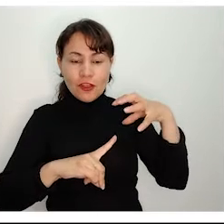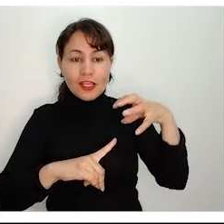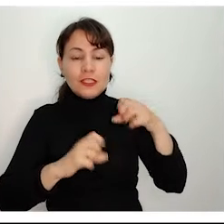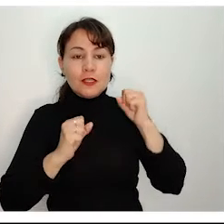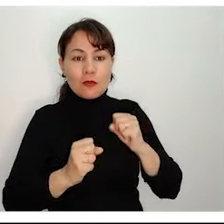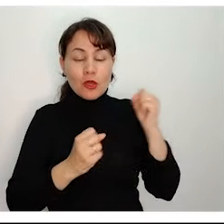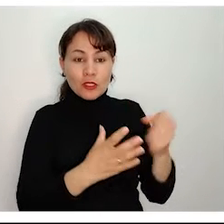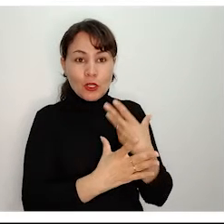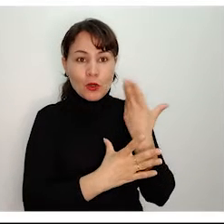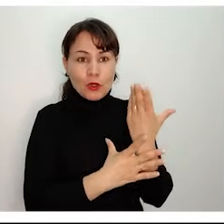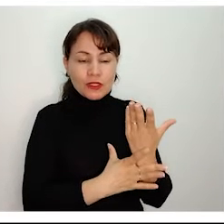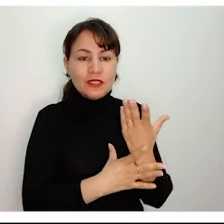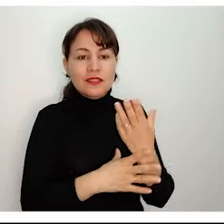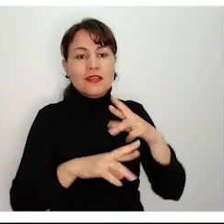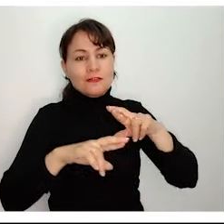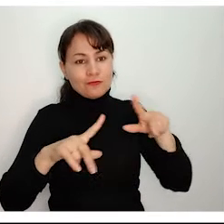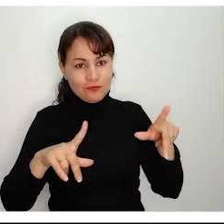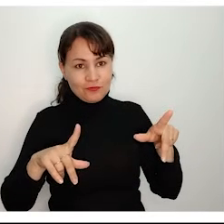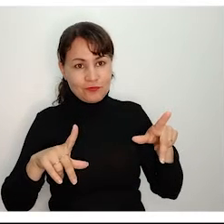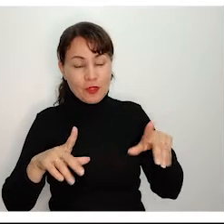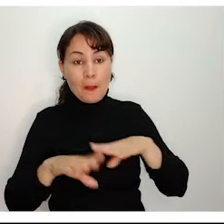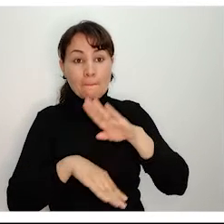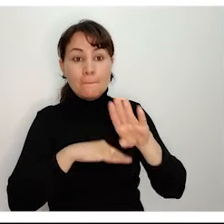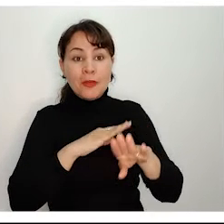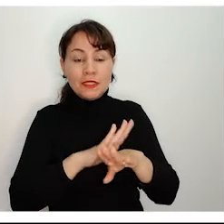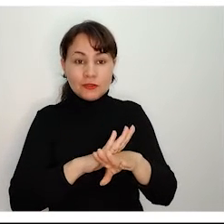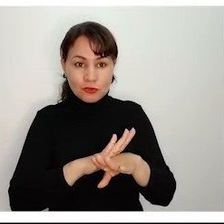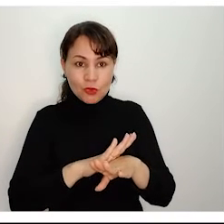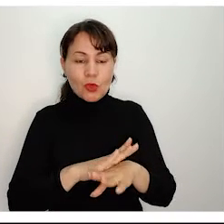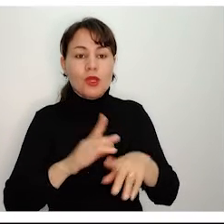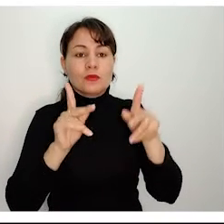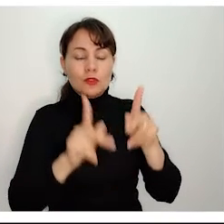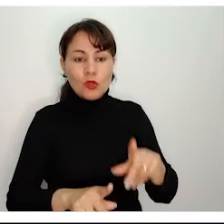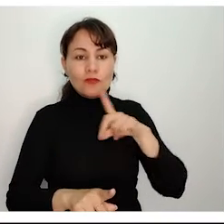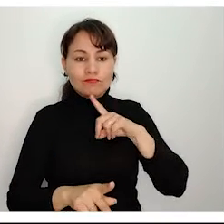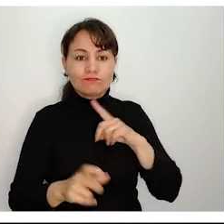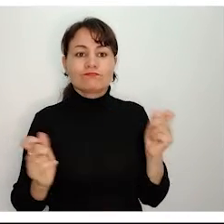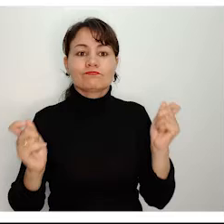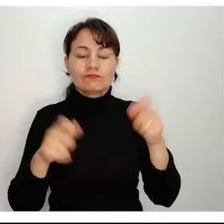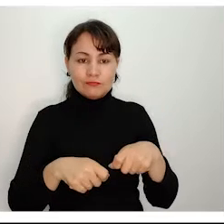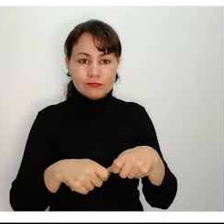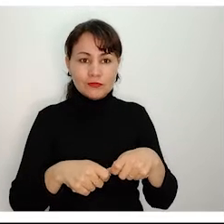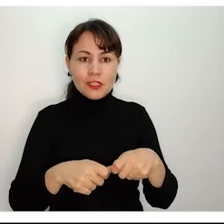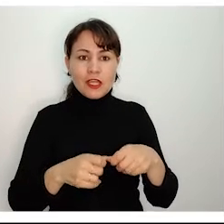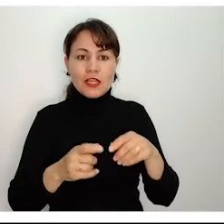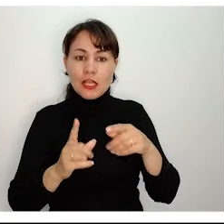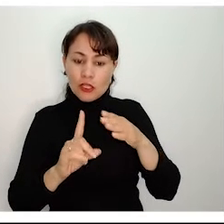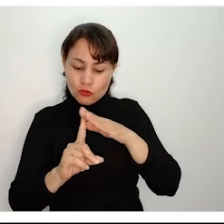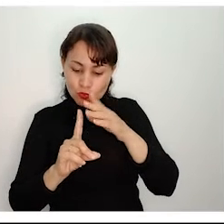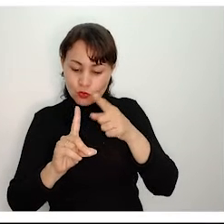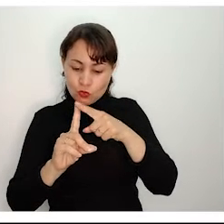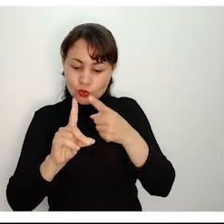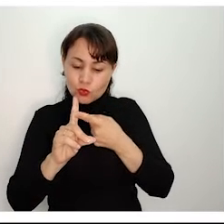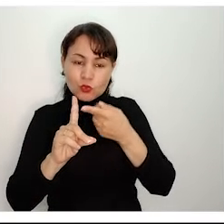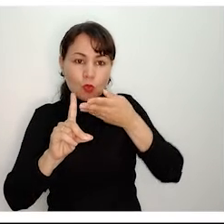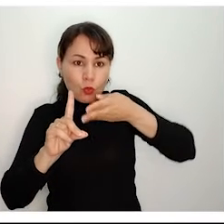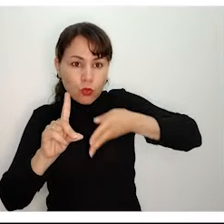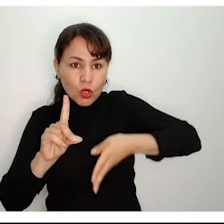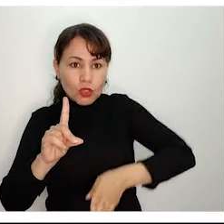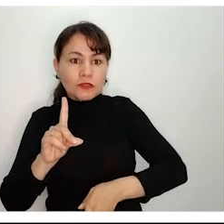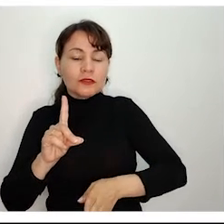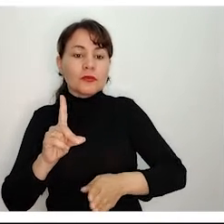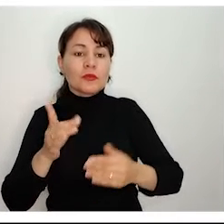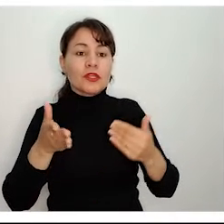diversos fatores que podem provocar essas diferenças. Mas todas as pessoas têm potencial desde o